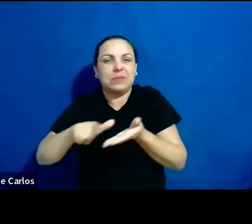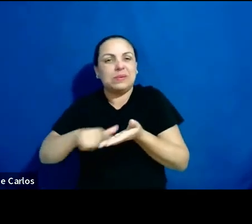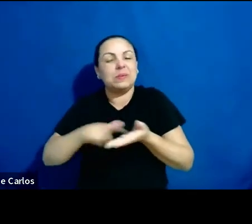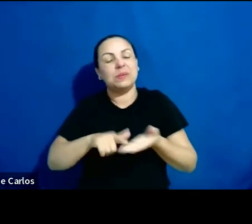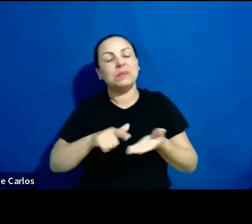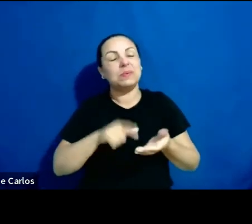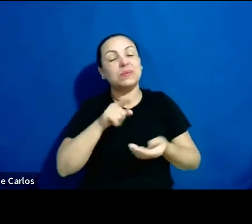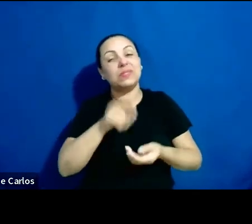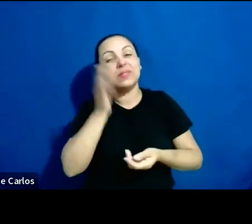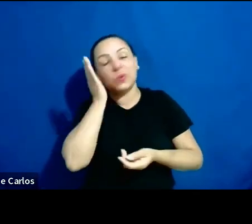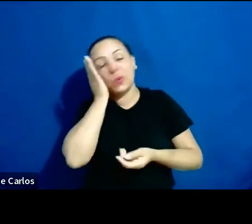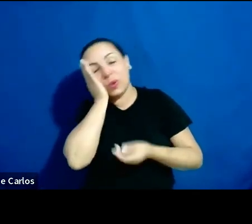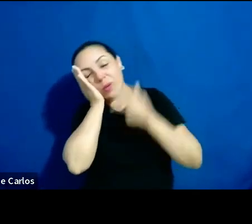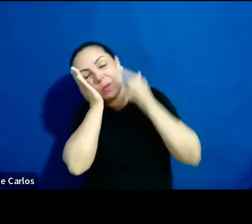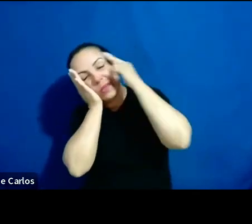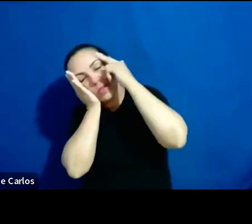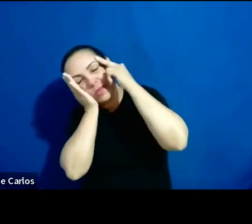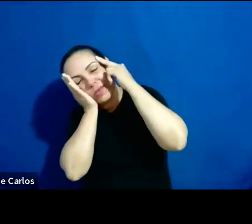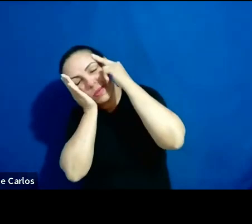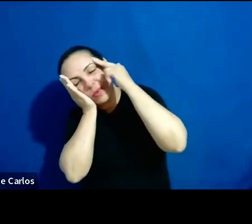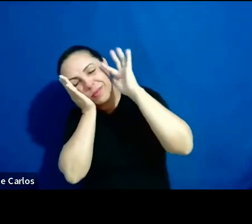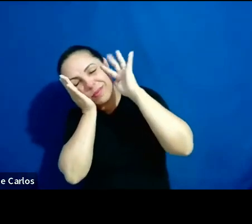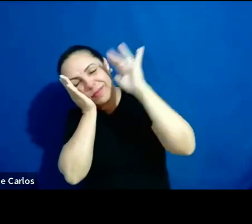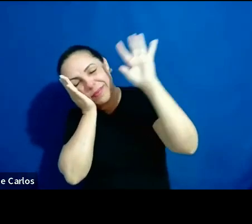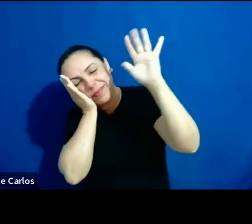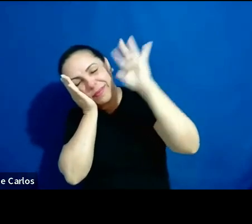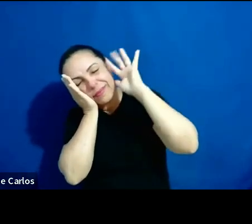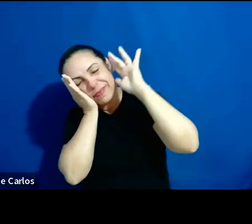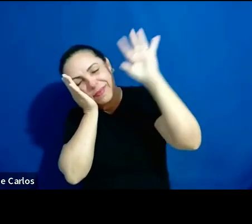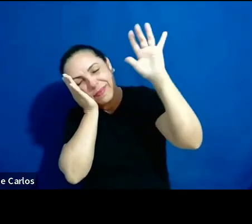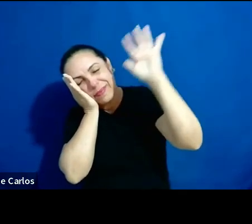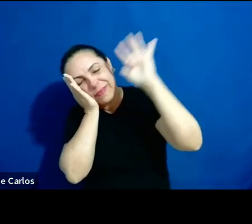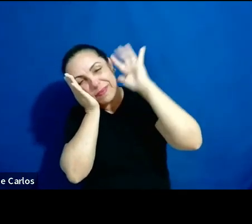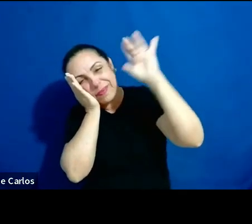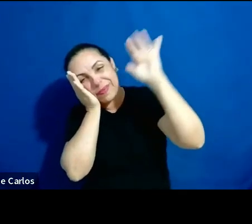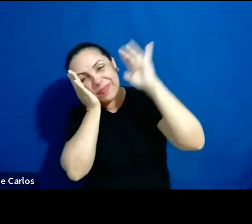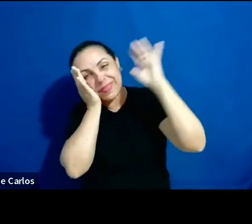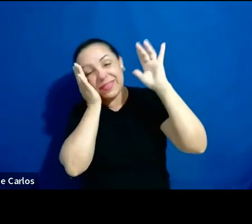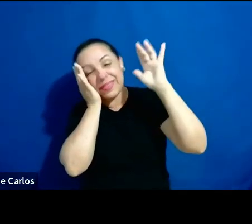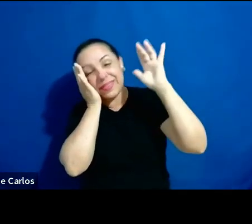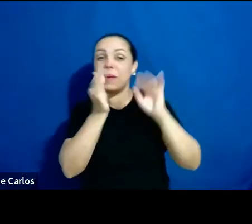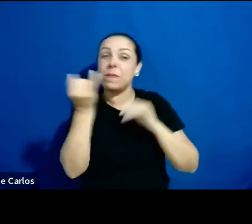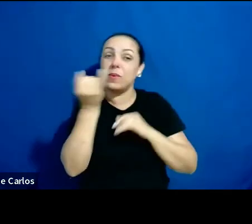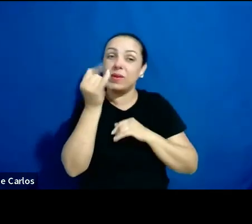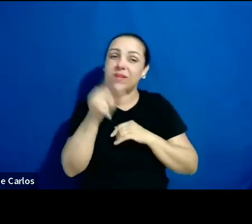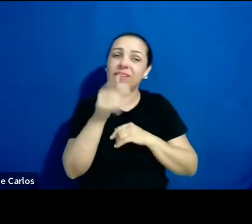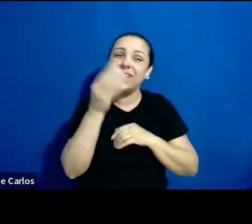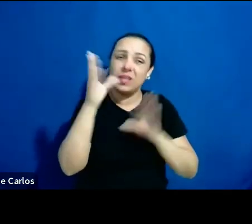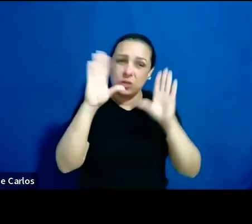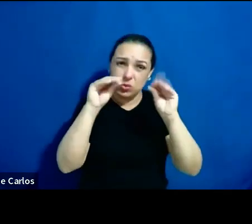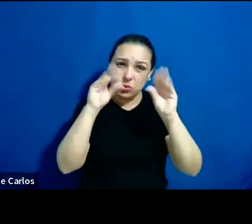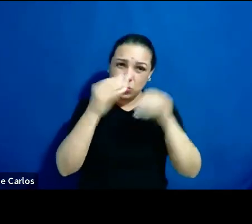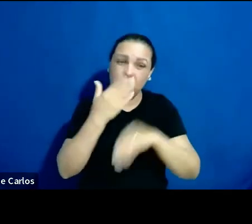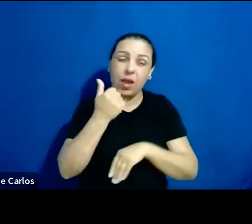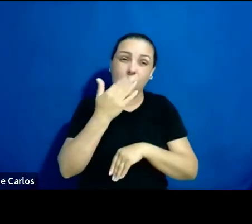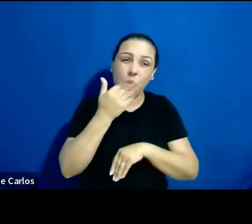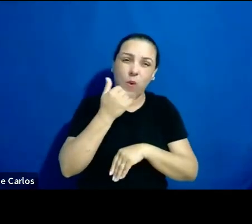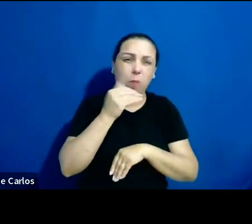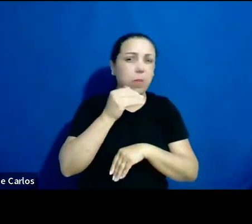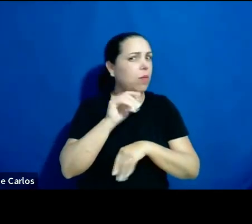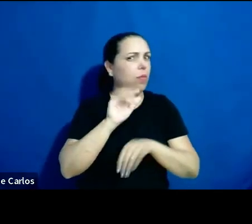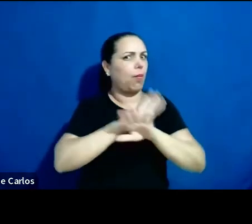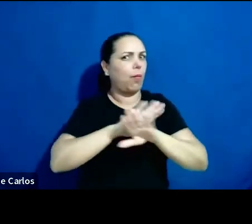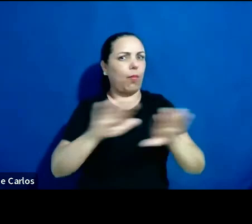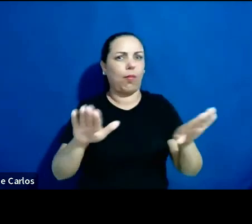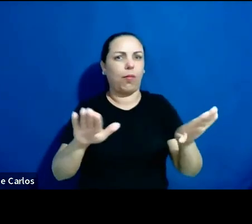sonha, sonhos maravilhosos, se dormir de barriga vazia, se dormir de barriga cheia, são os pesadelos